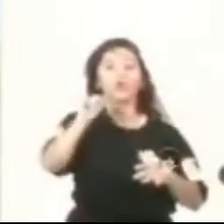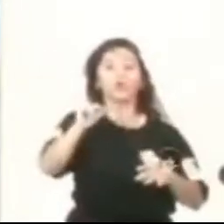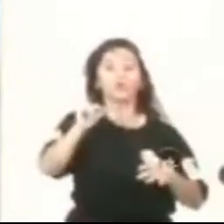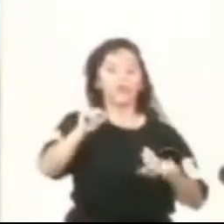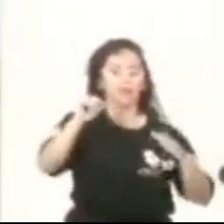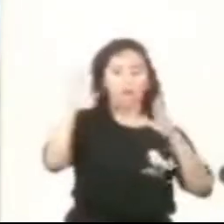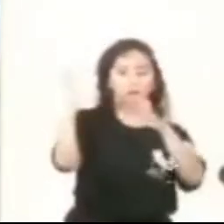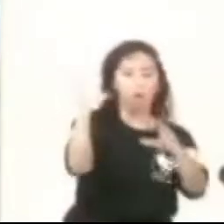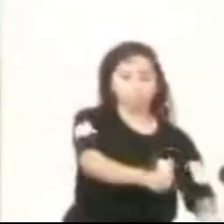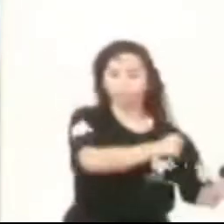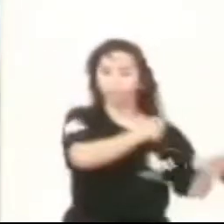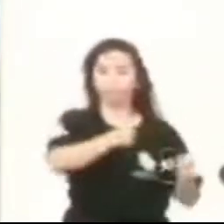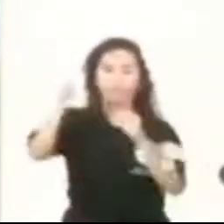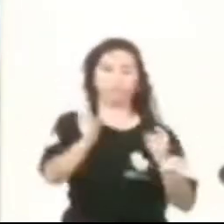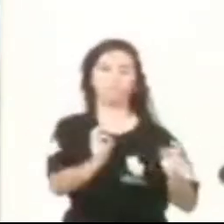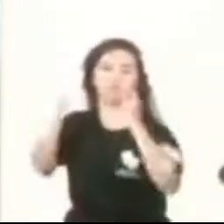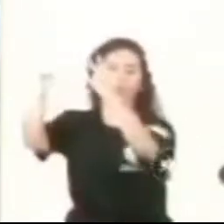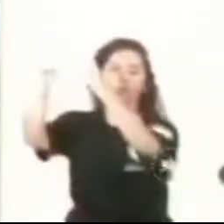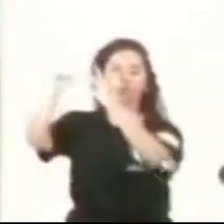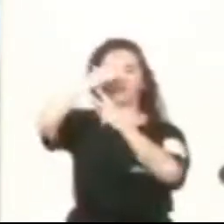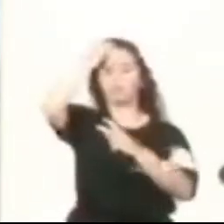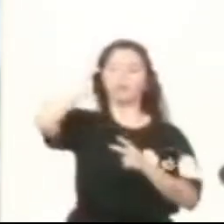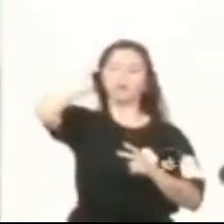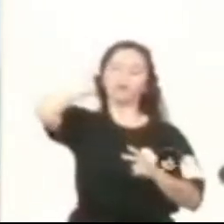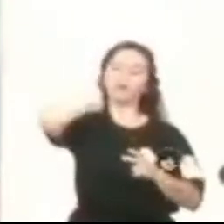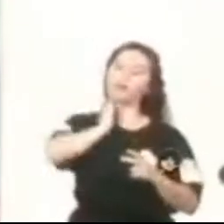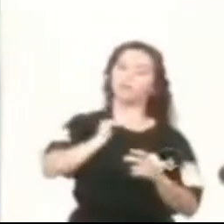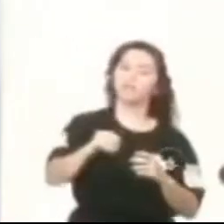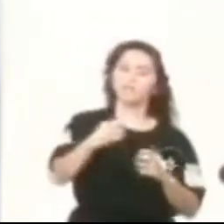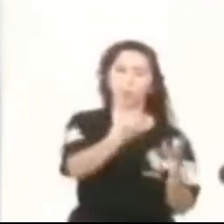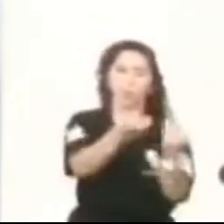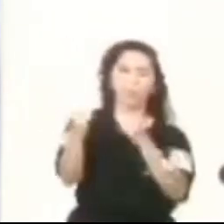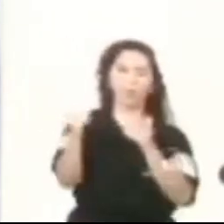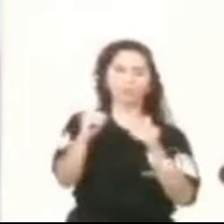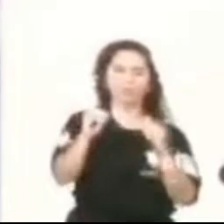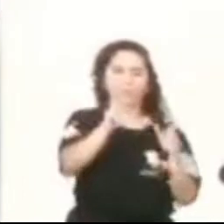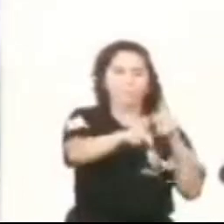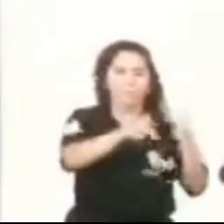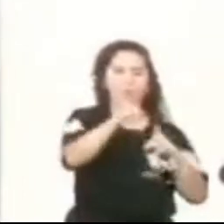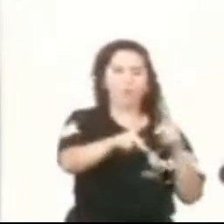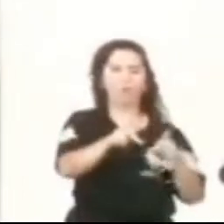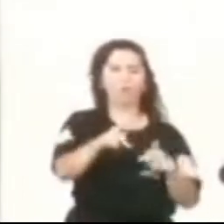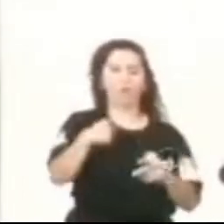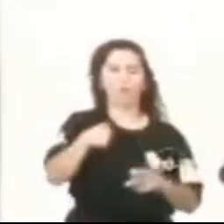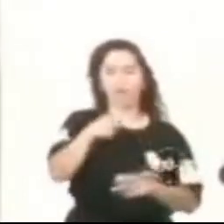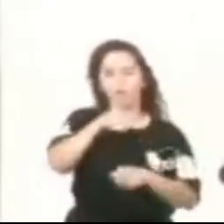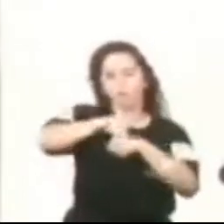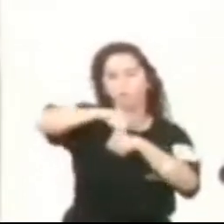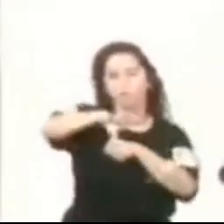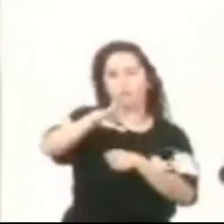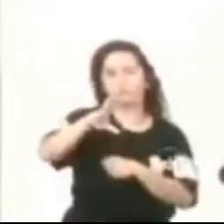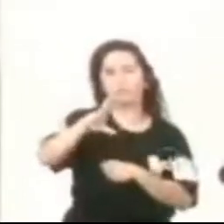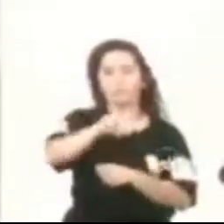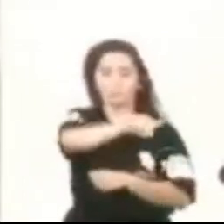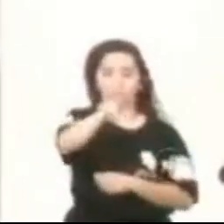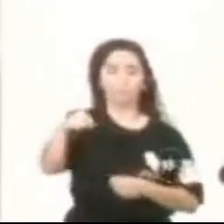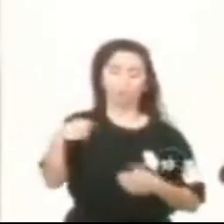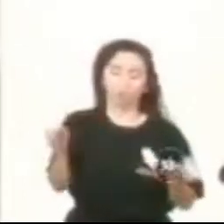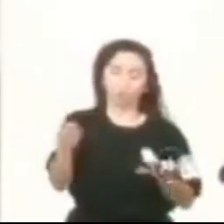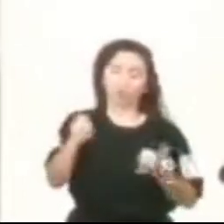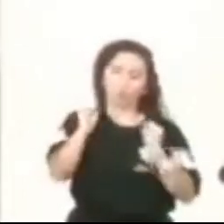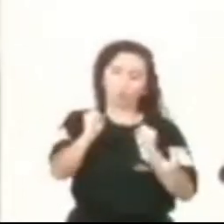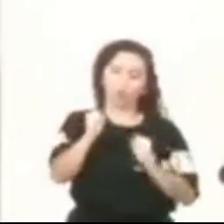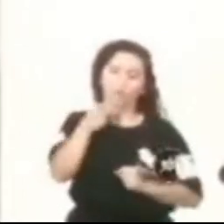O Marajó faz fronteira com o mundo, Suriname, Guiana. Eu vou contar uma coisa para vocês que agora eu posso